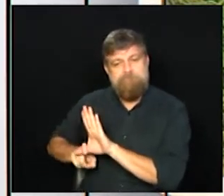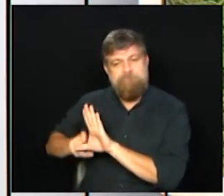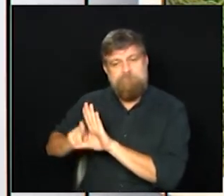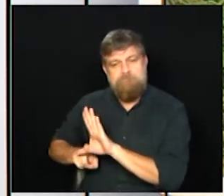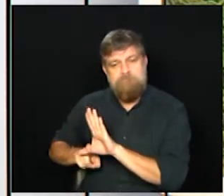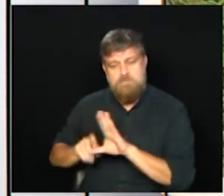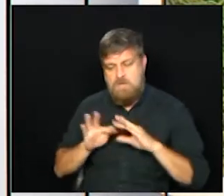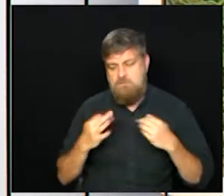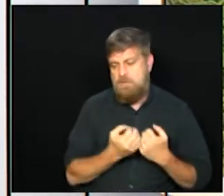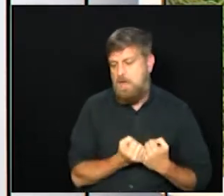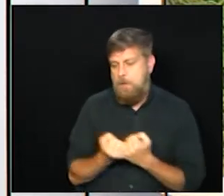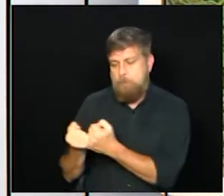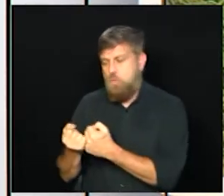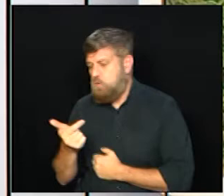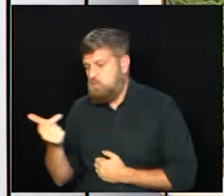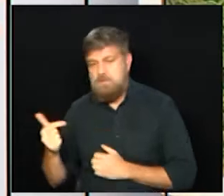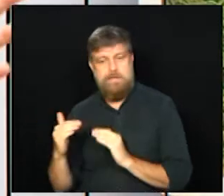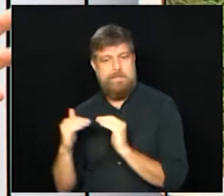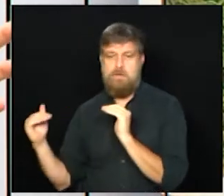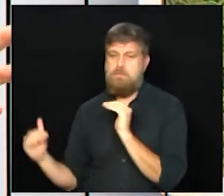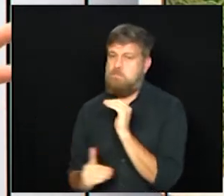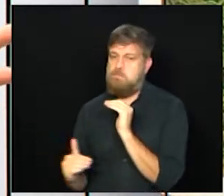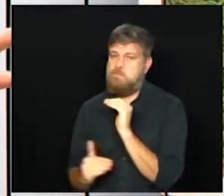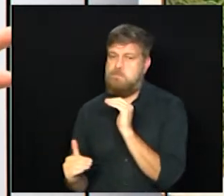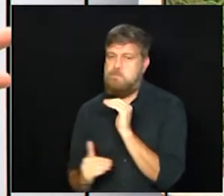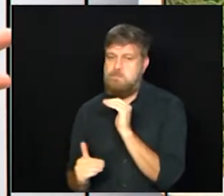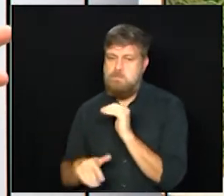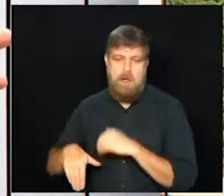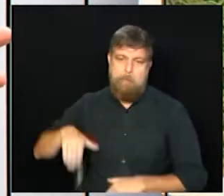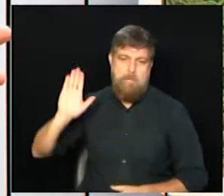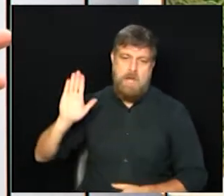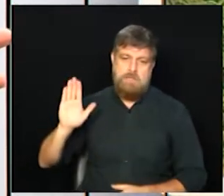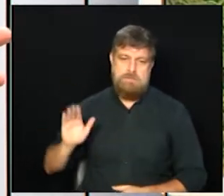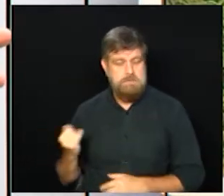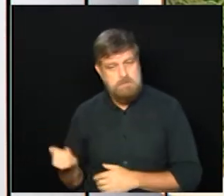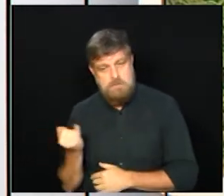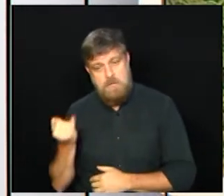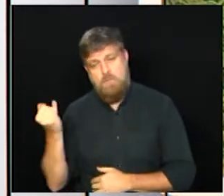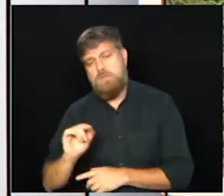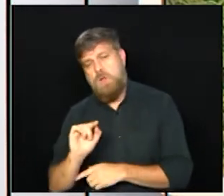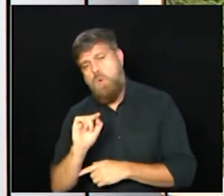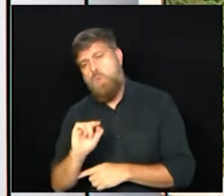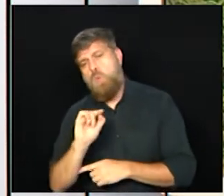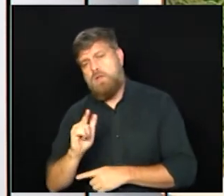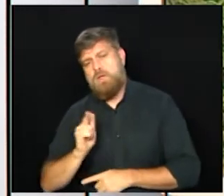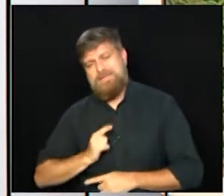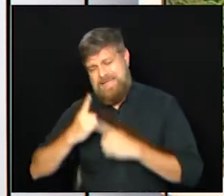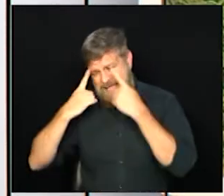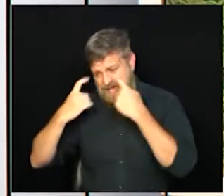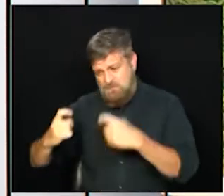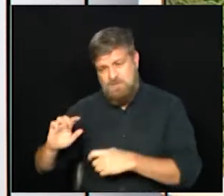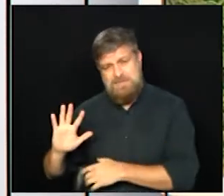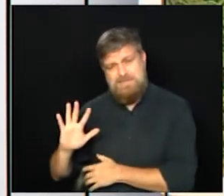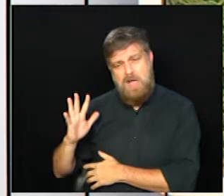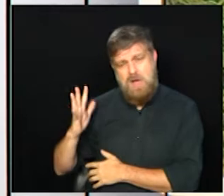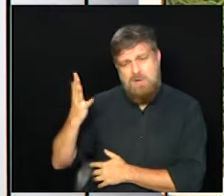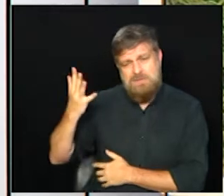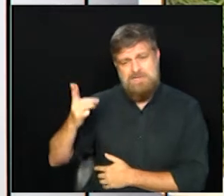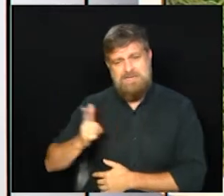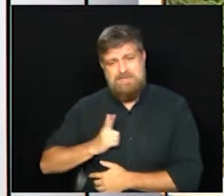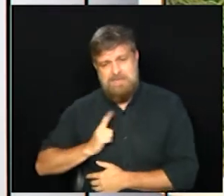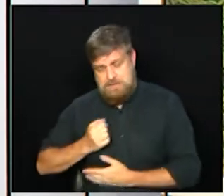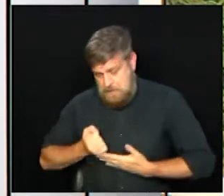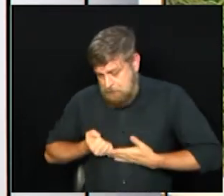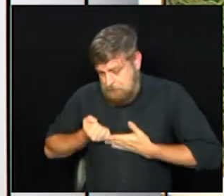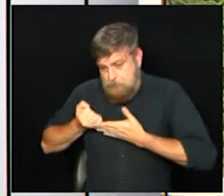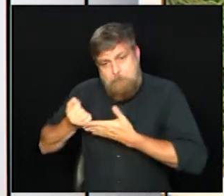não tem... vulnerável. Ela fica mais vulnerável. Então, é importante, né? A violência pode acontecer, precisa dar suporte